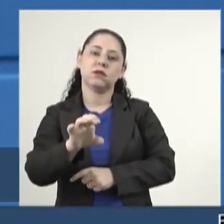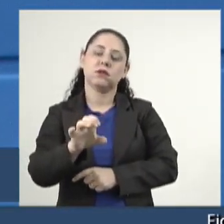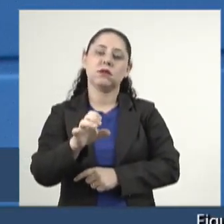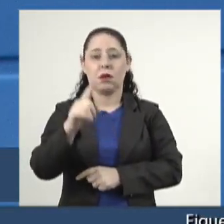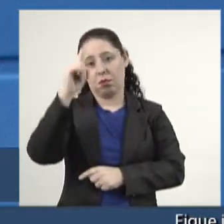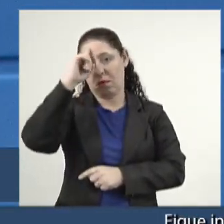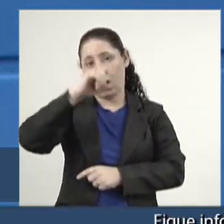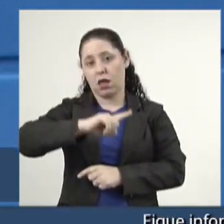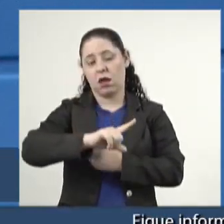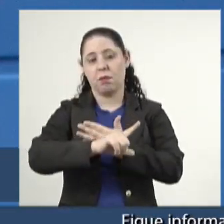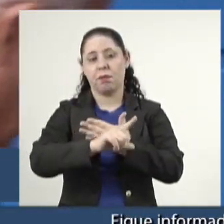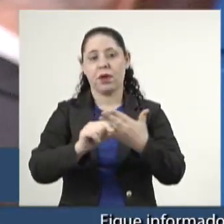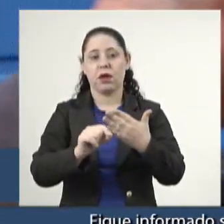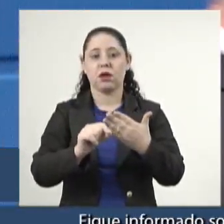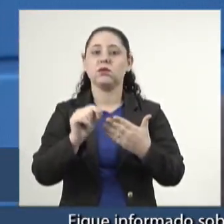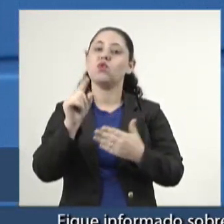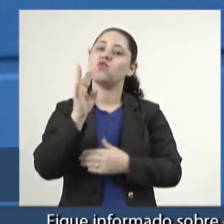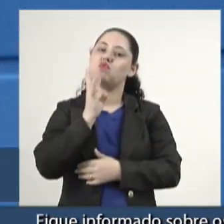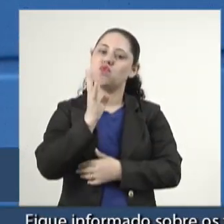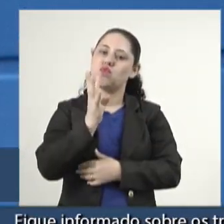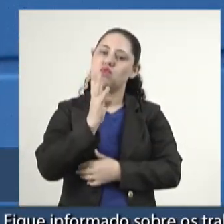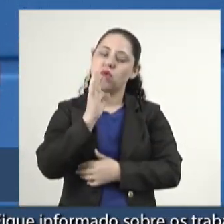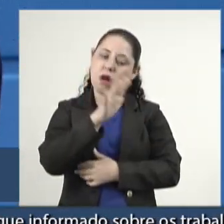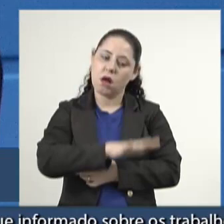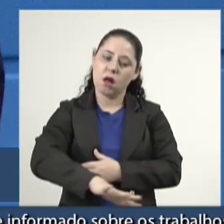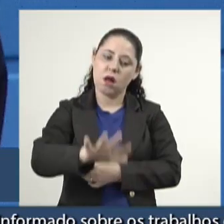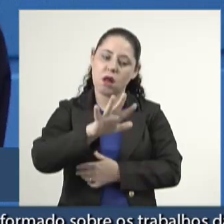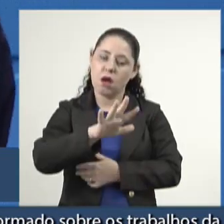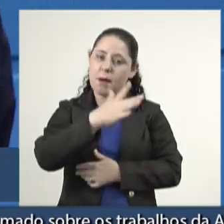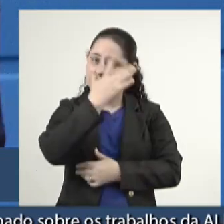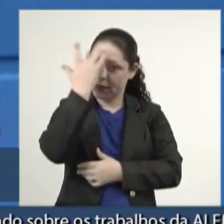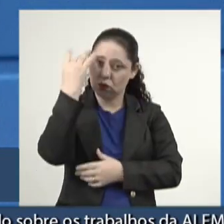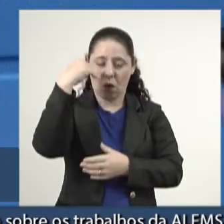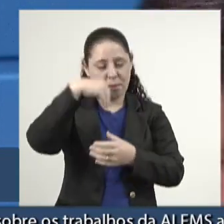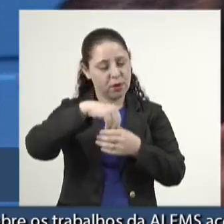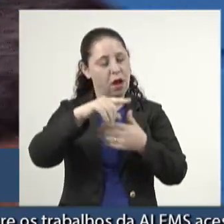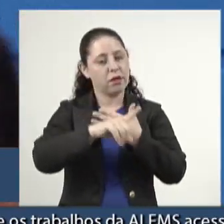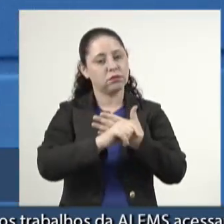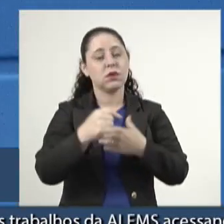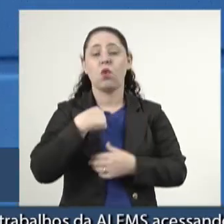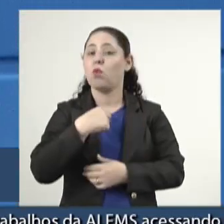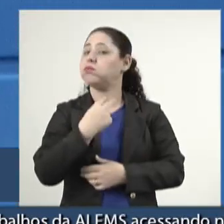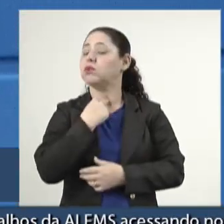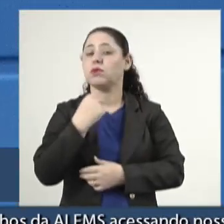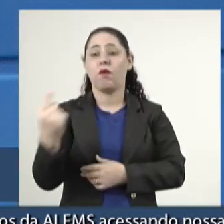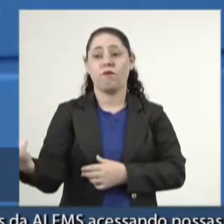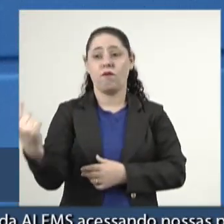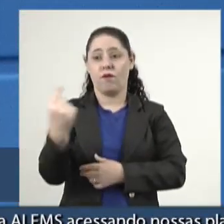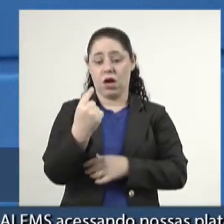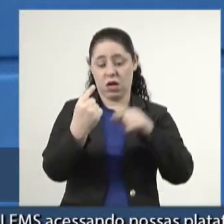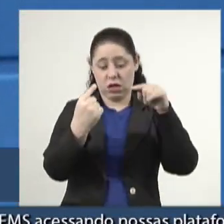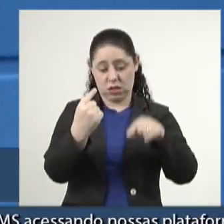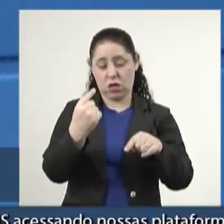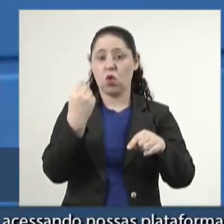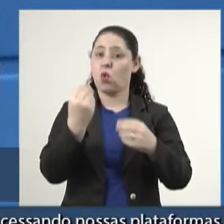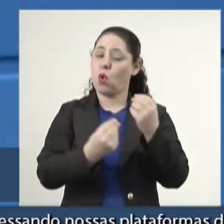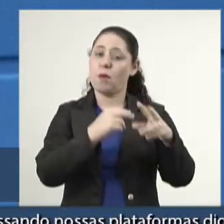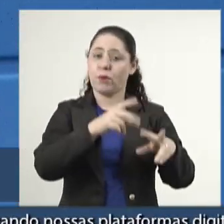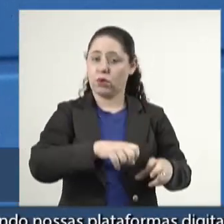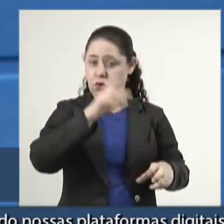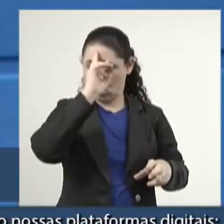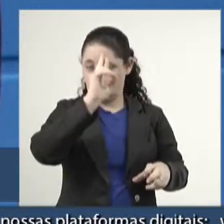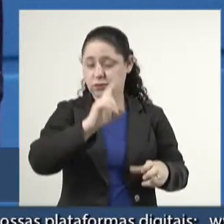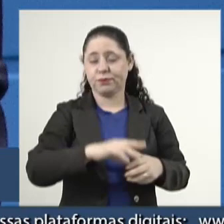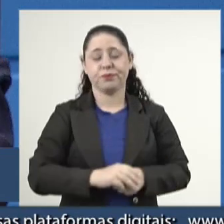no Pantanal, quem conhece o Pantanal, é o pantaneiro. Agora, eu não posso vir aqui, como produtor